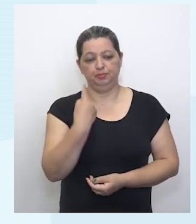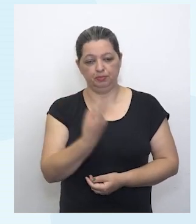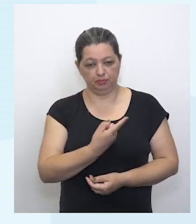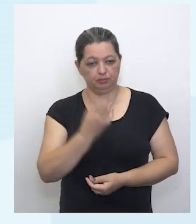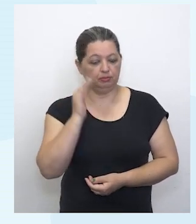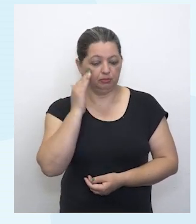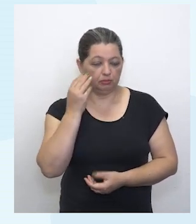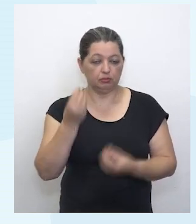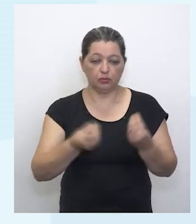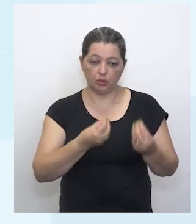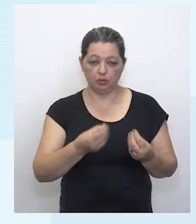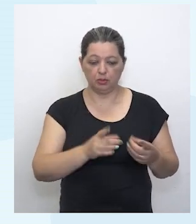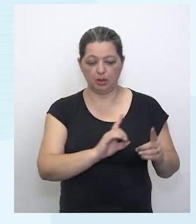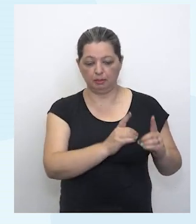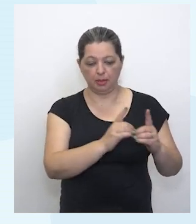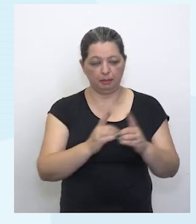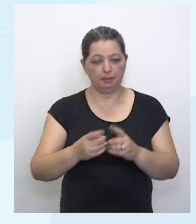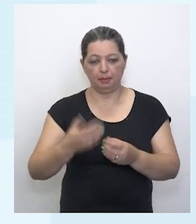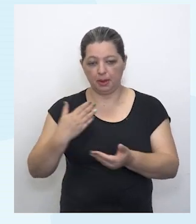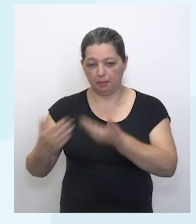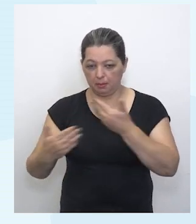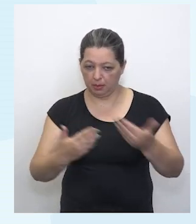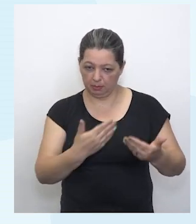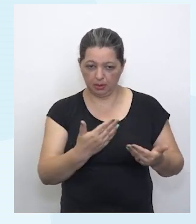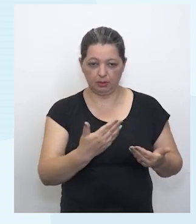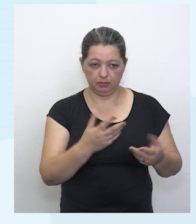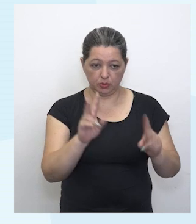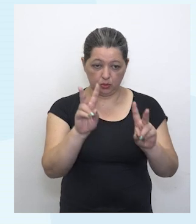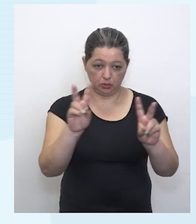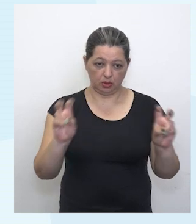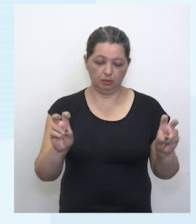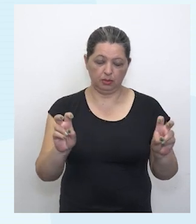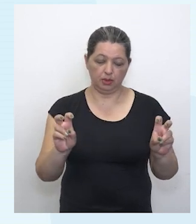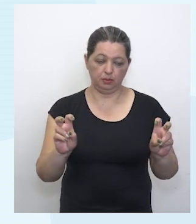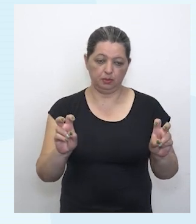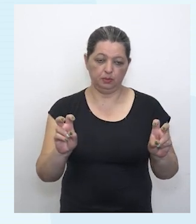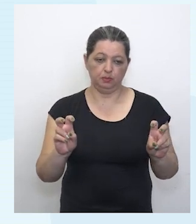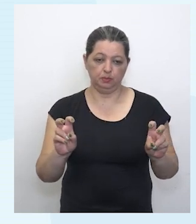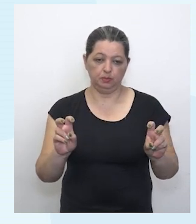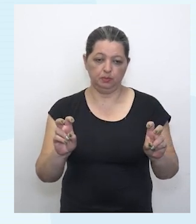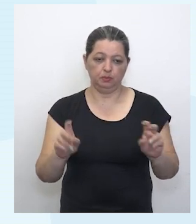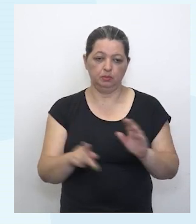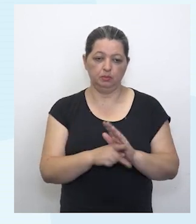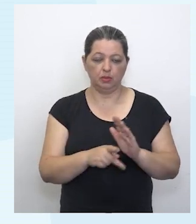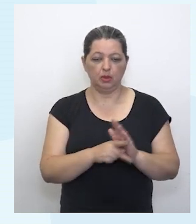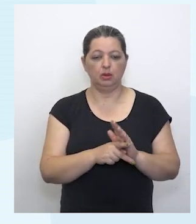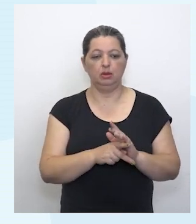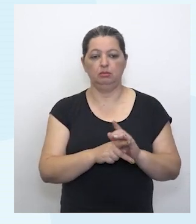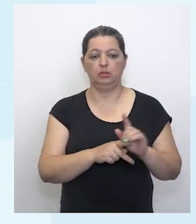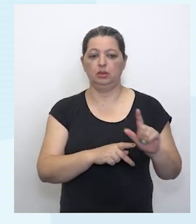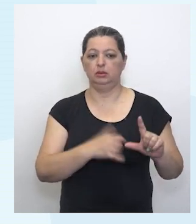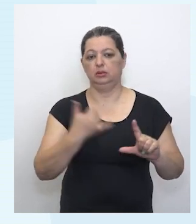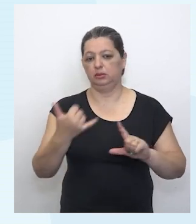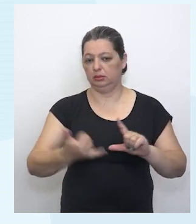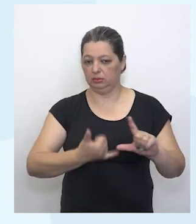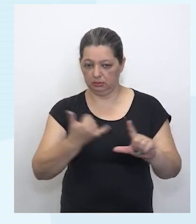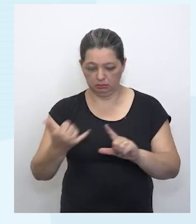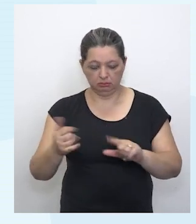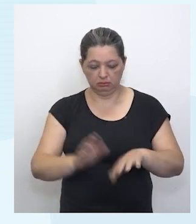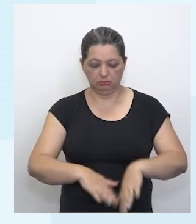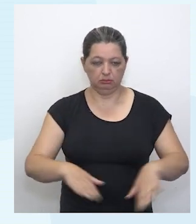né, a partir de um tema, né, a partir da discussão lúdica que a gente estava levantando com os alunos